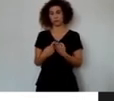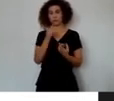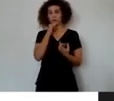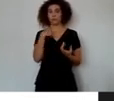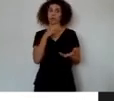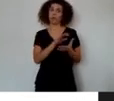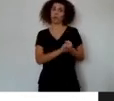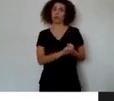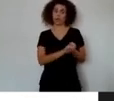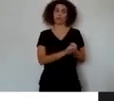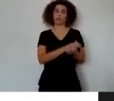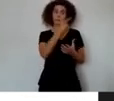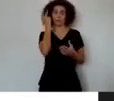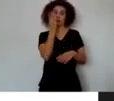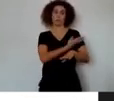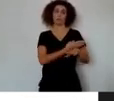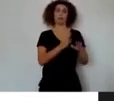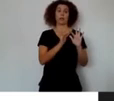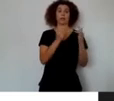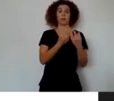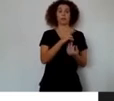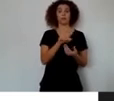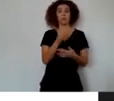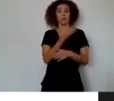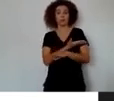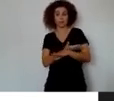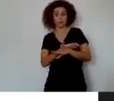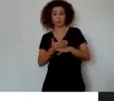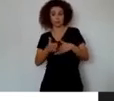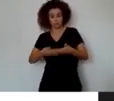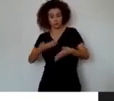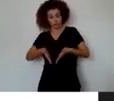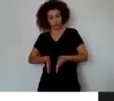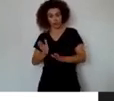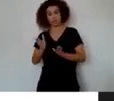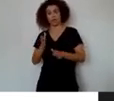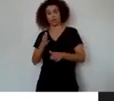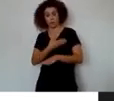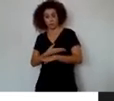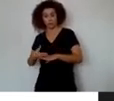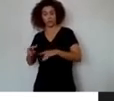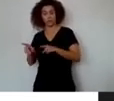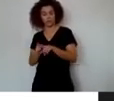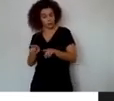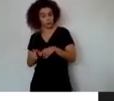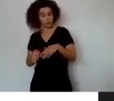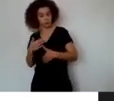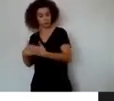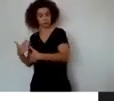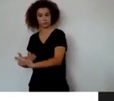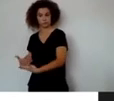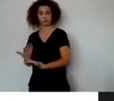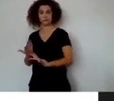ouvido coisas nesse sentido, né? Então, o se relacionar com pessoas negras, né? Se relacionar, essa expectativa de que elas se relacionem com pessoas